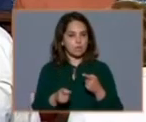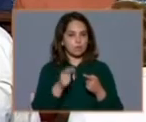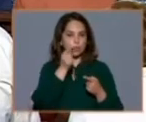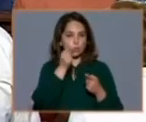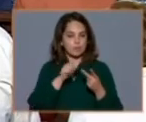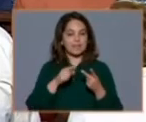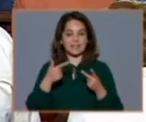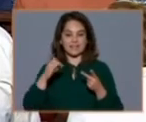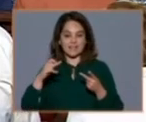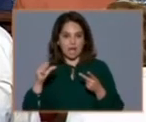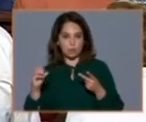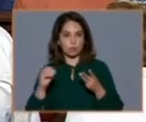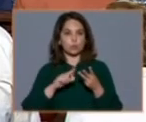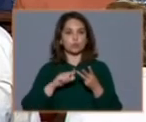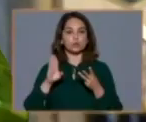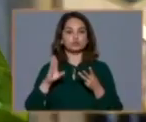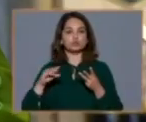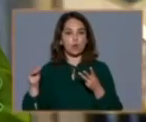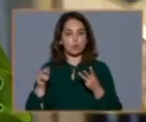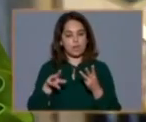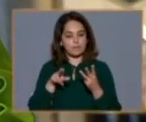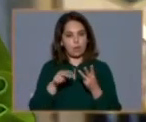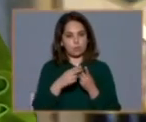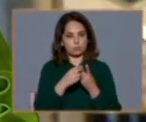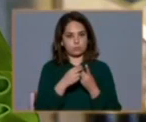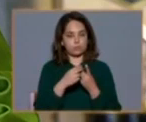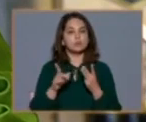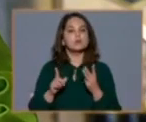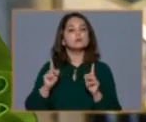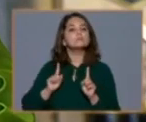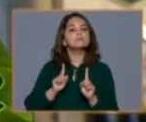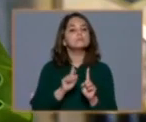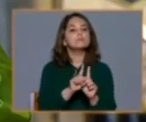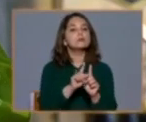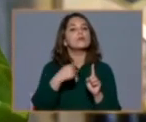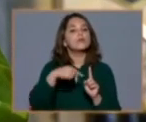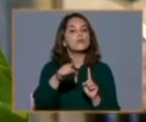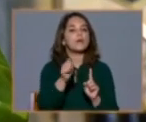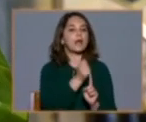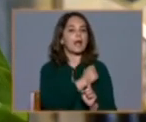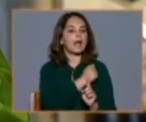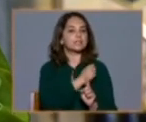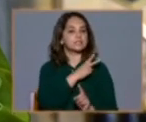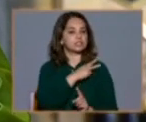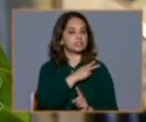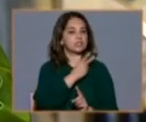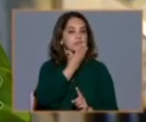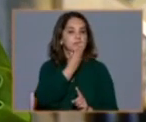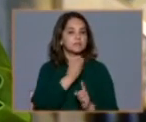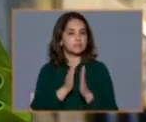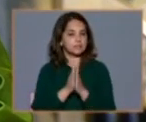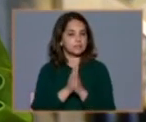de Tiago. Quando chegaram à casa do chefe da sinagoga, Jesus encontrou grande